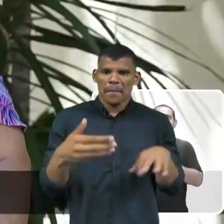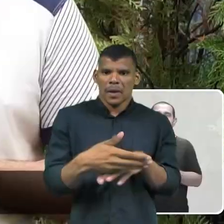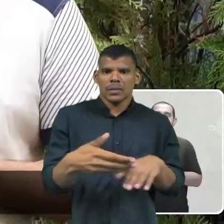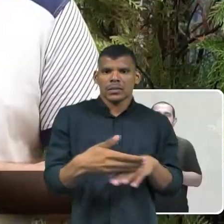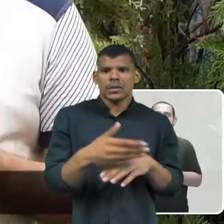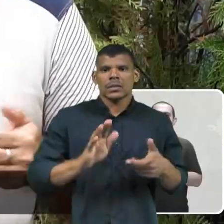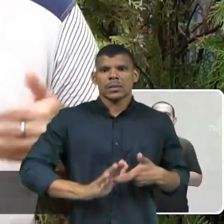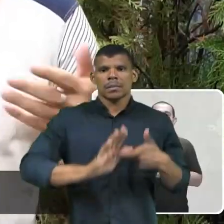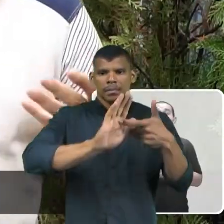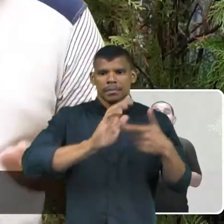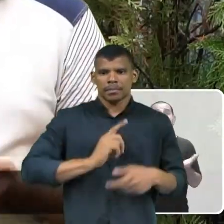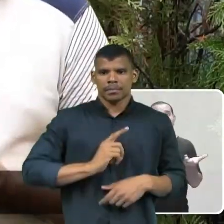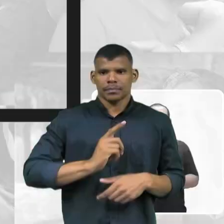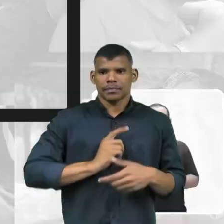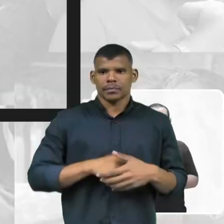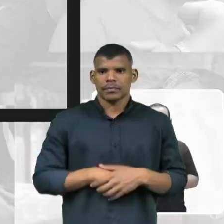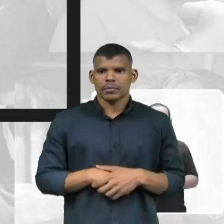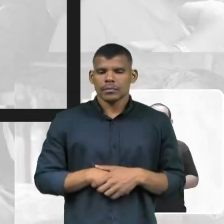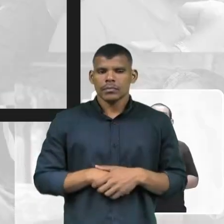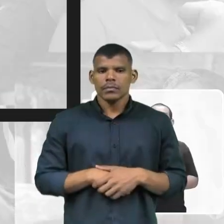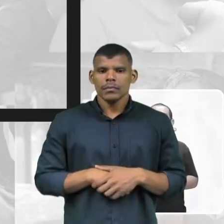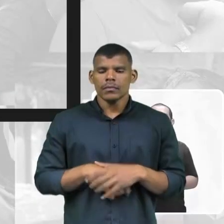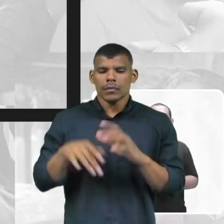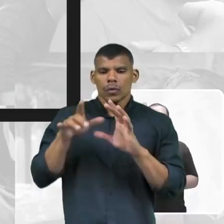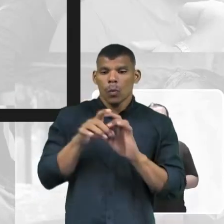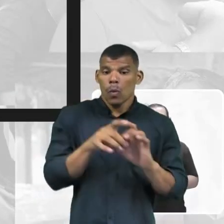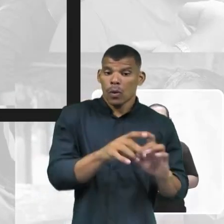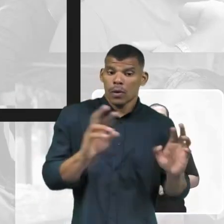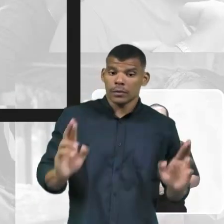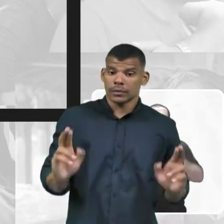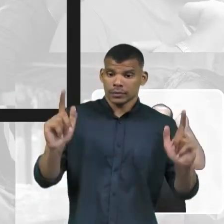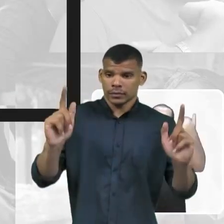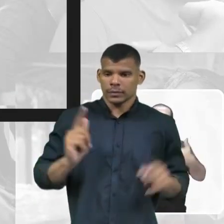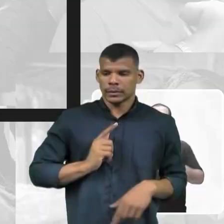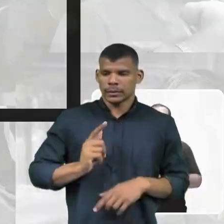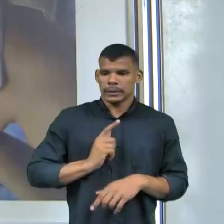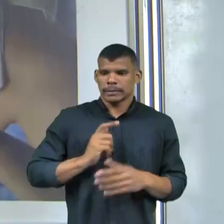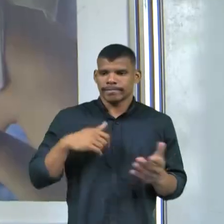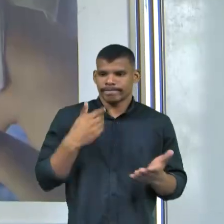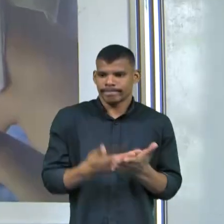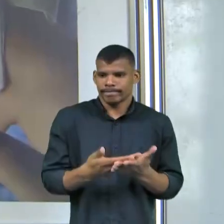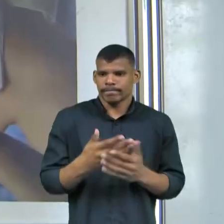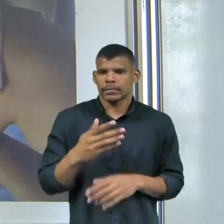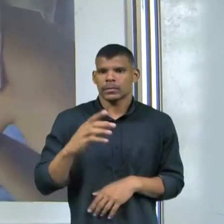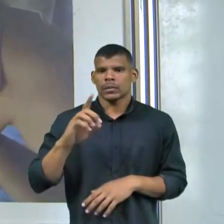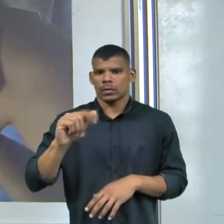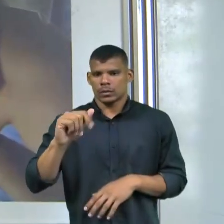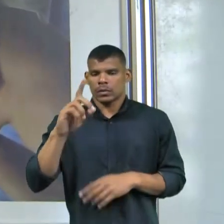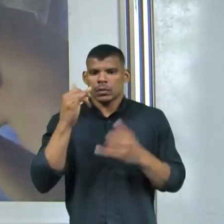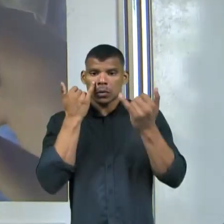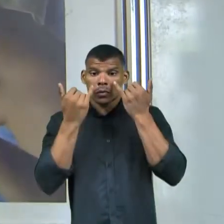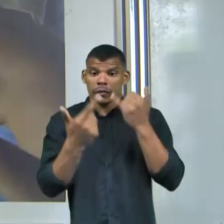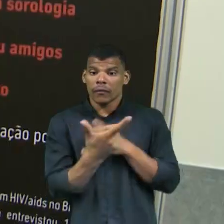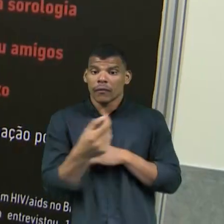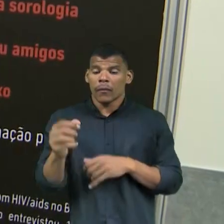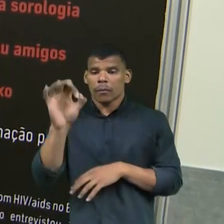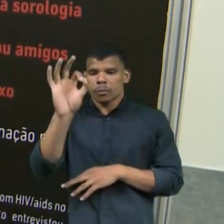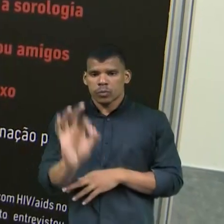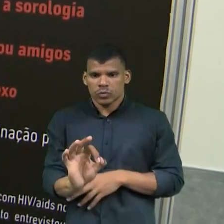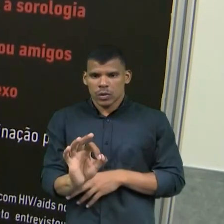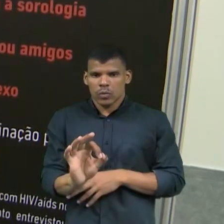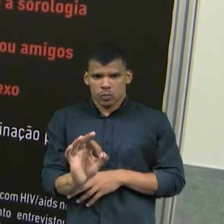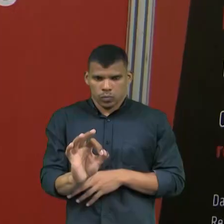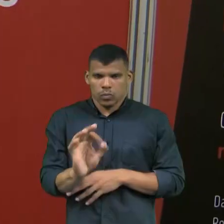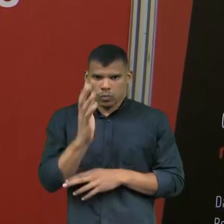exposição. Um cenário ainda diferente diante dos alarmantes dados nacionais. Cerca de 20% dos portadores do